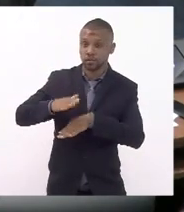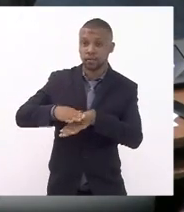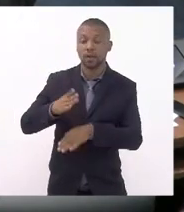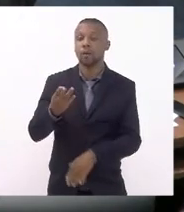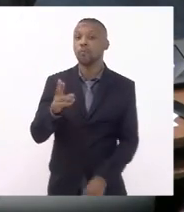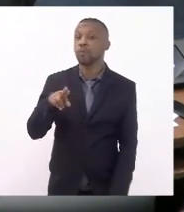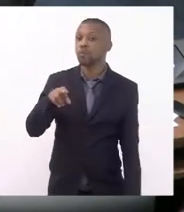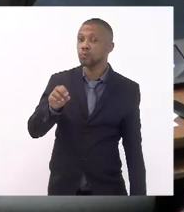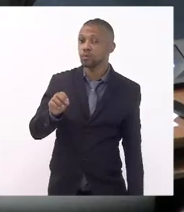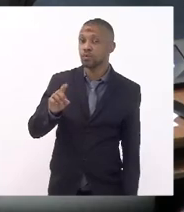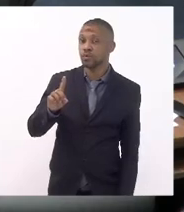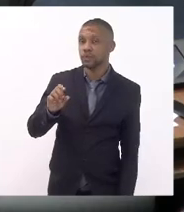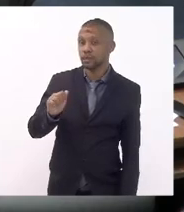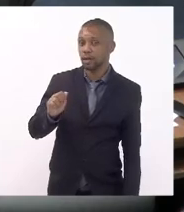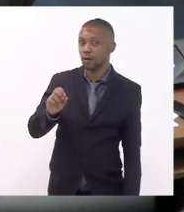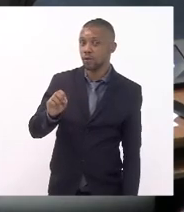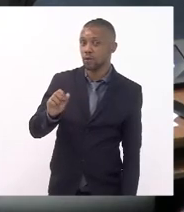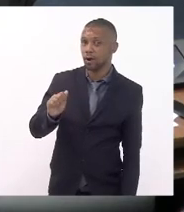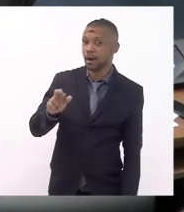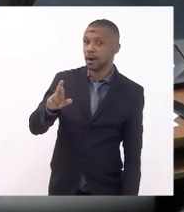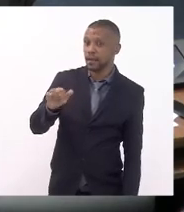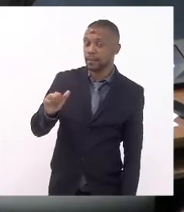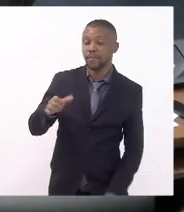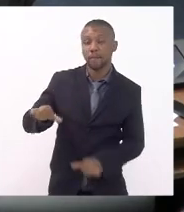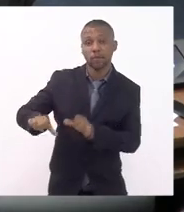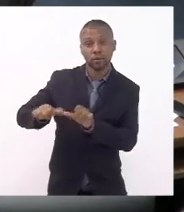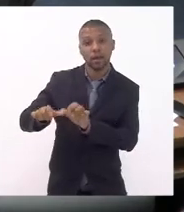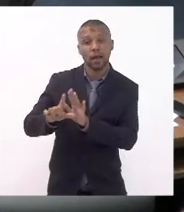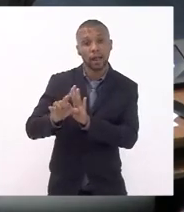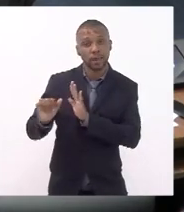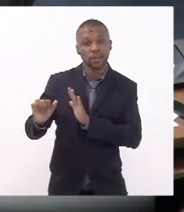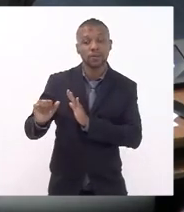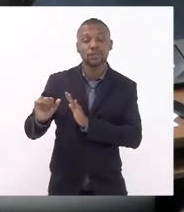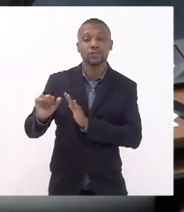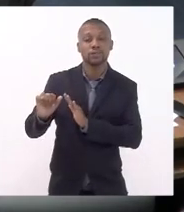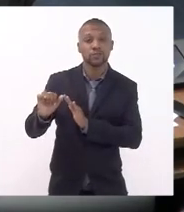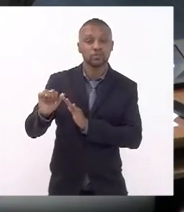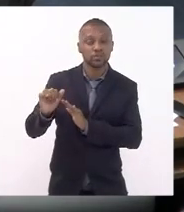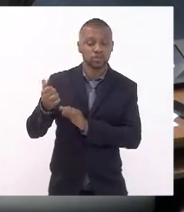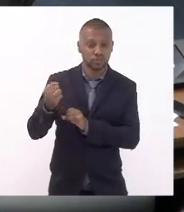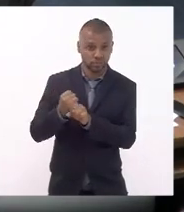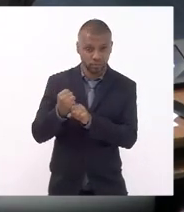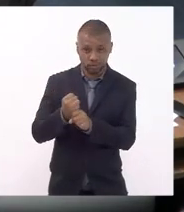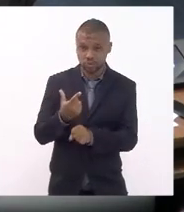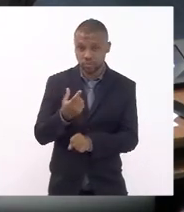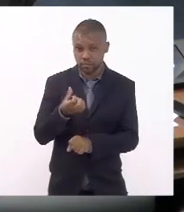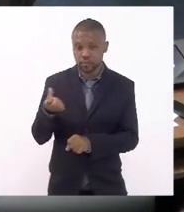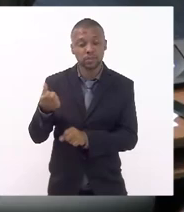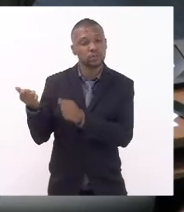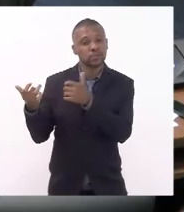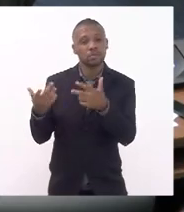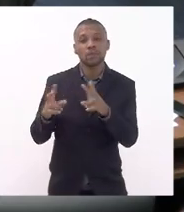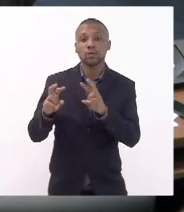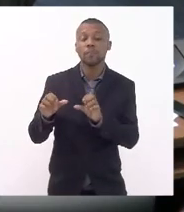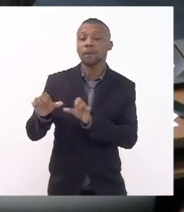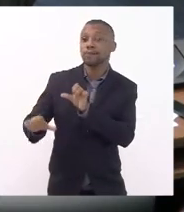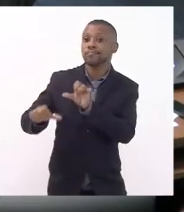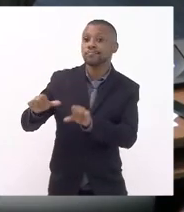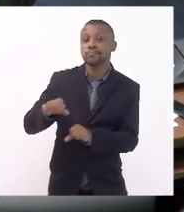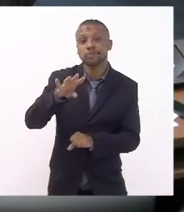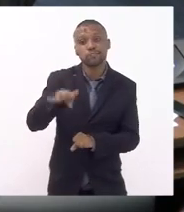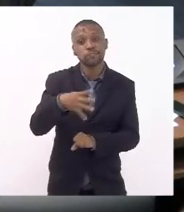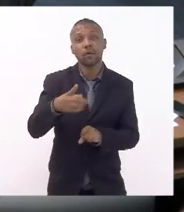modifica a lei 4802, de 29 de junho de 2006, que dispõe sobre a reestruturação do